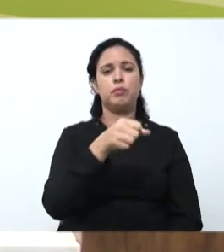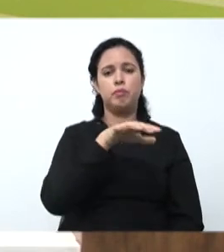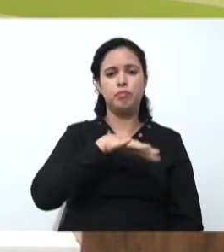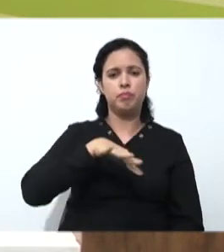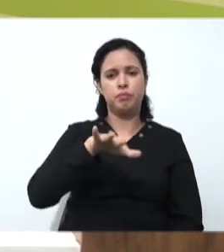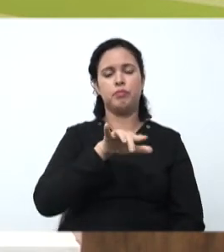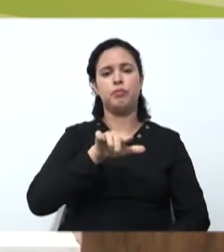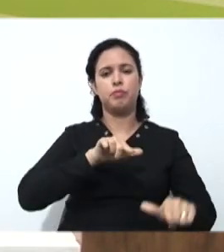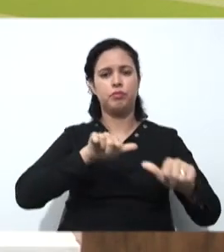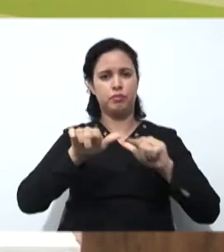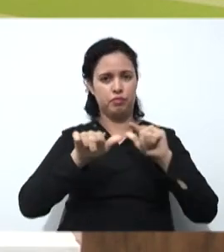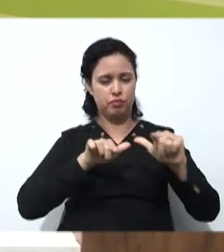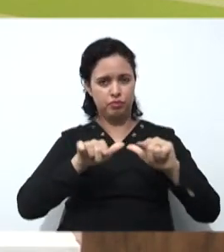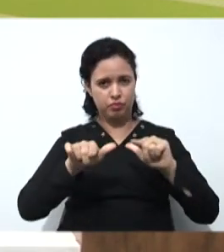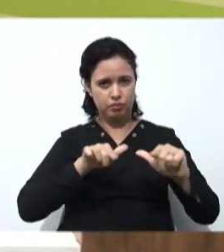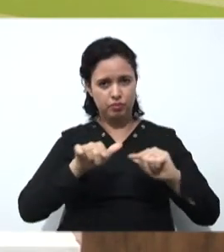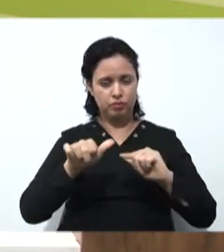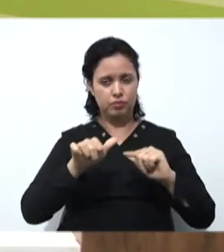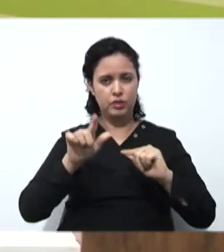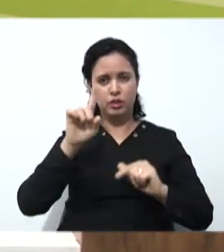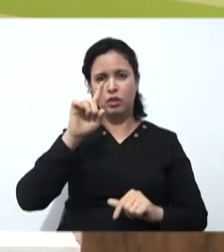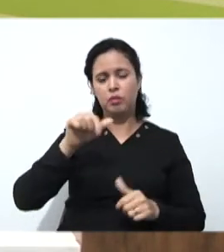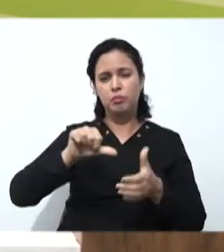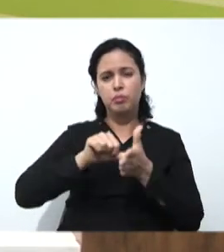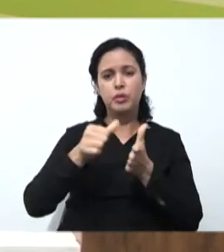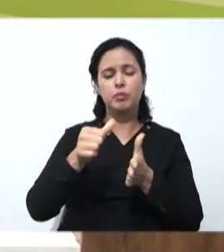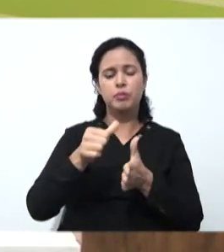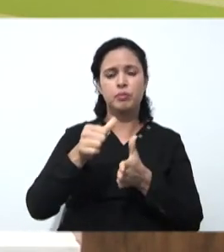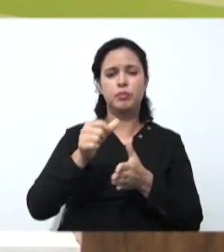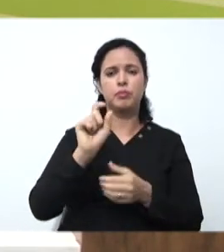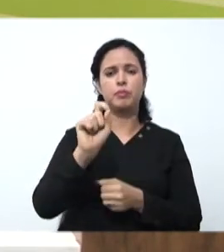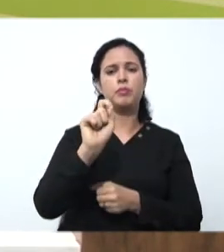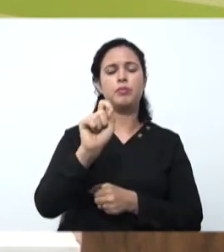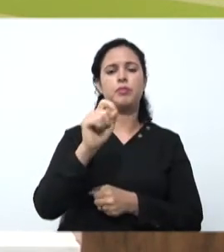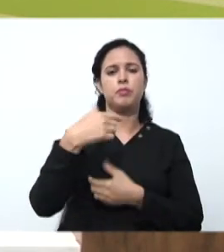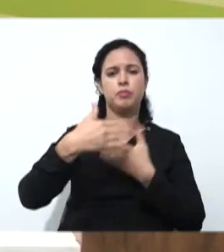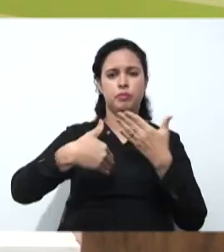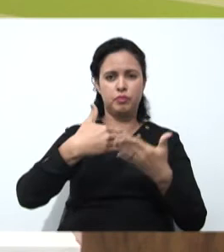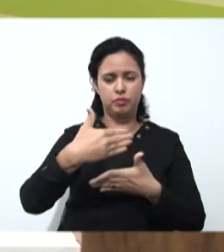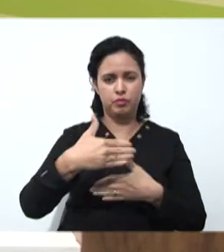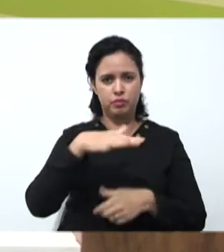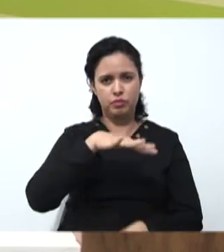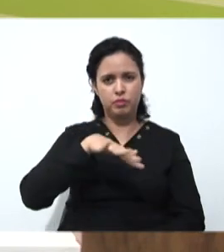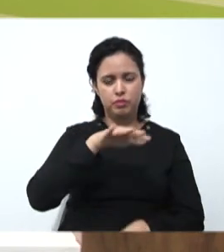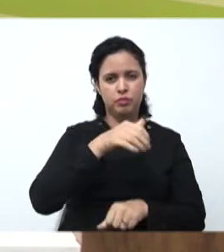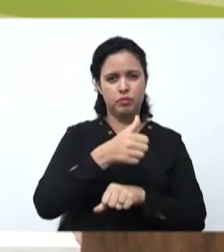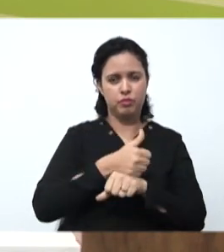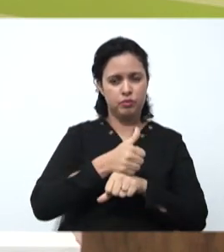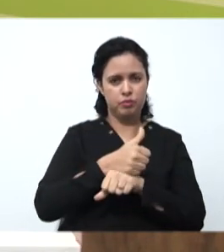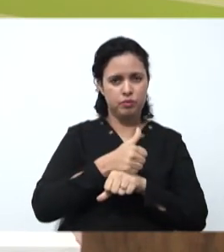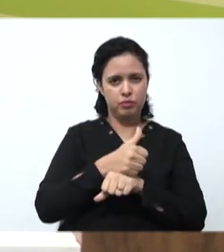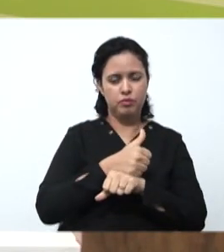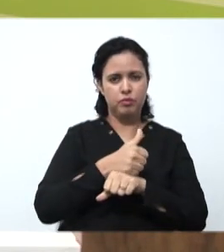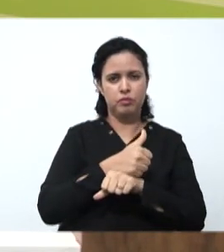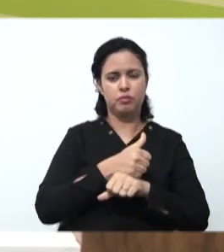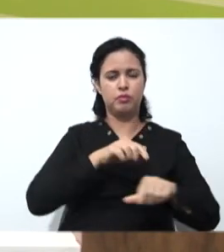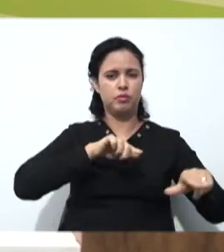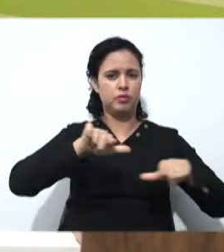trabalho. E uma das primeiras funções que a gente desenvolve no mercado de trabalho como